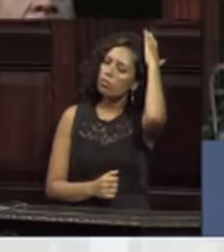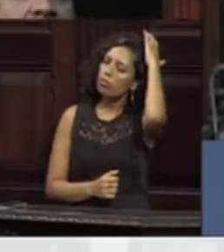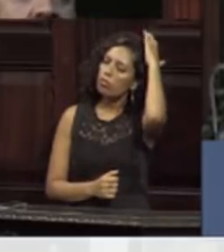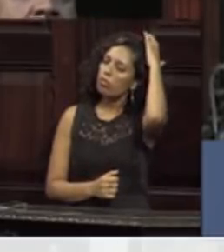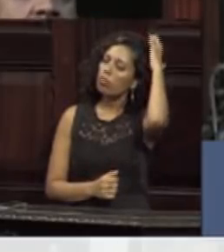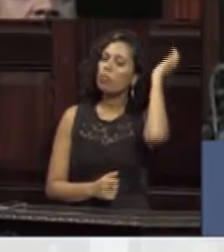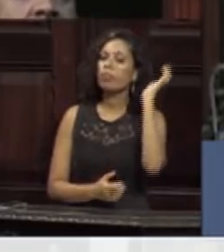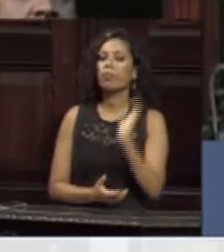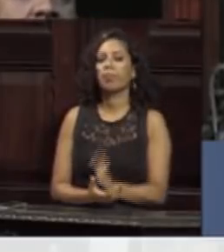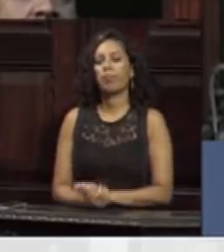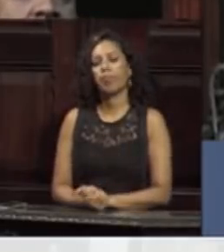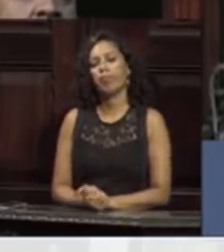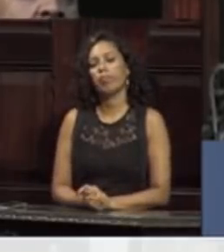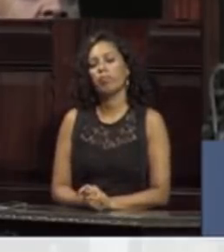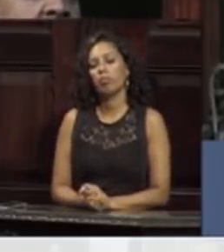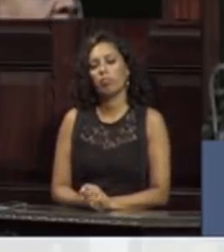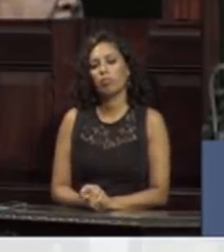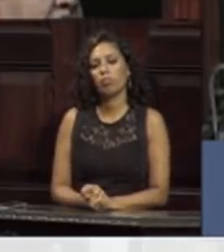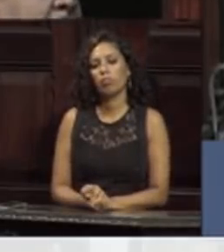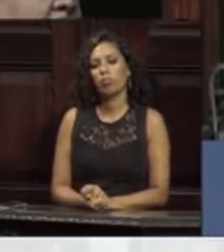Aí você vai destacar a emenda.